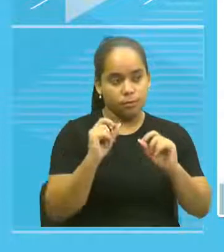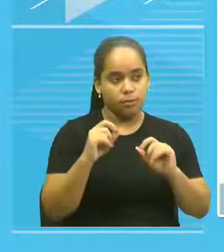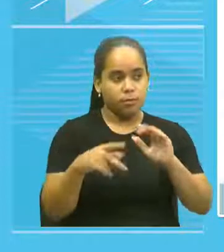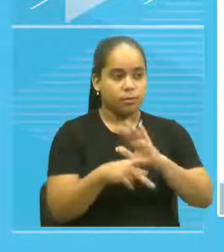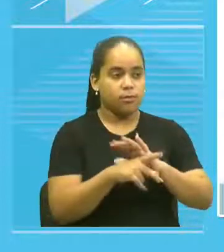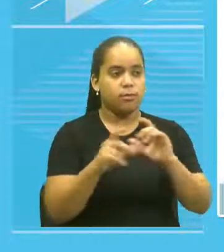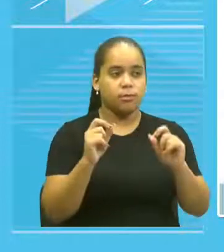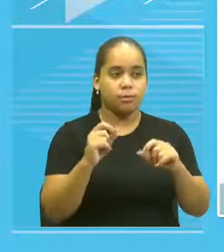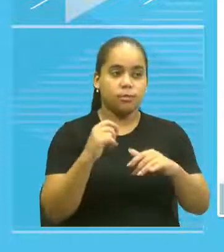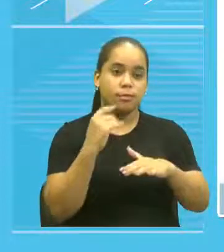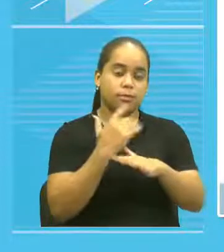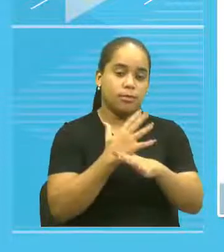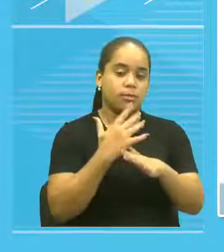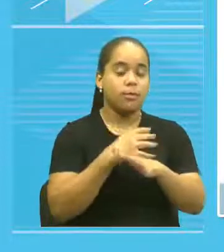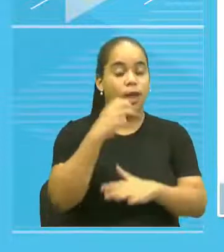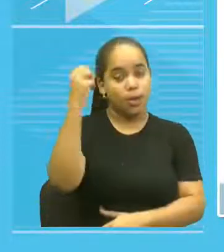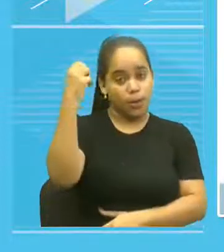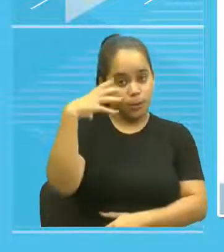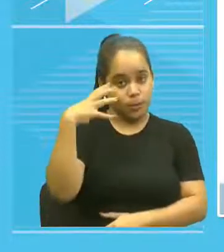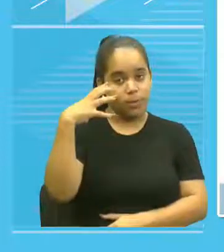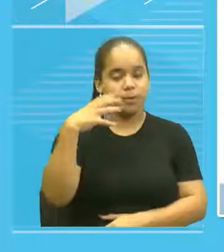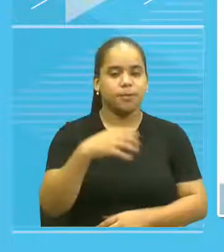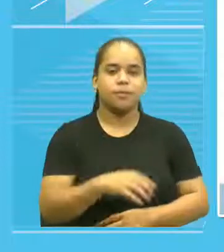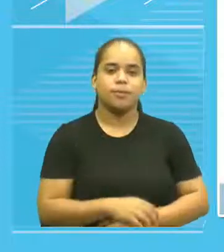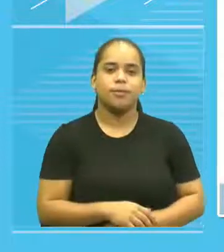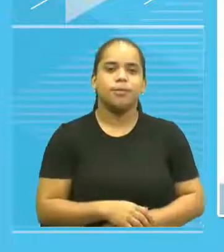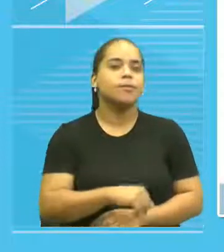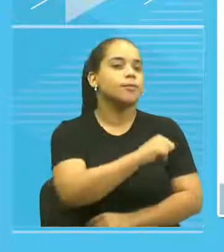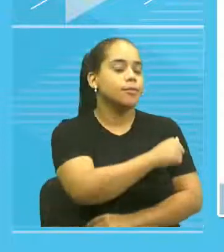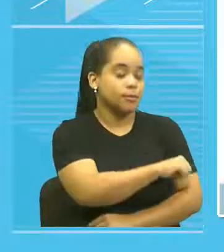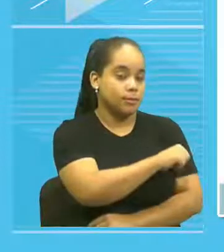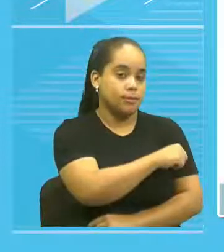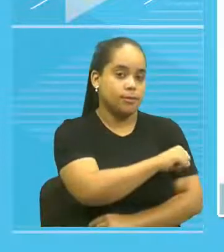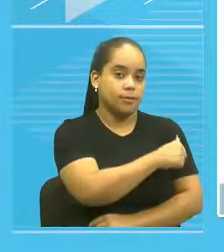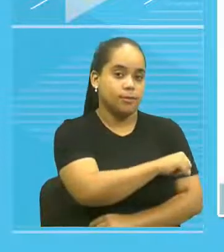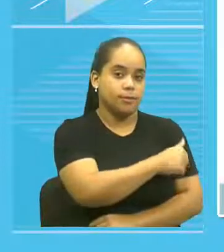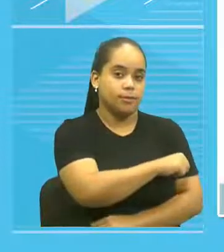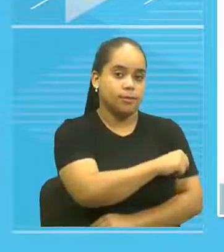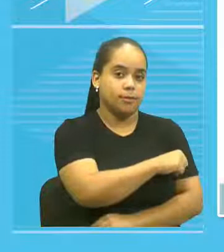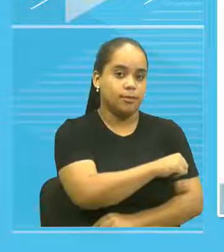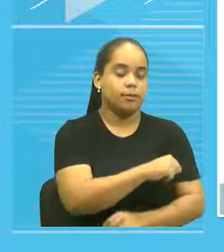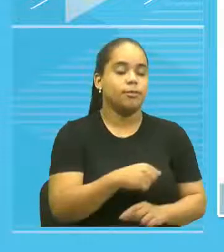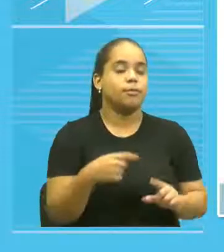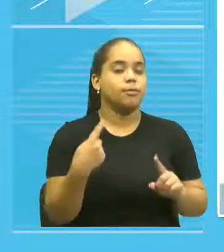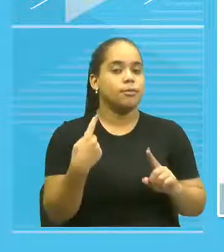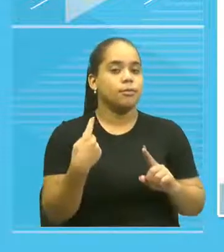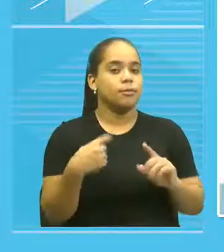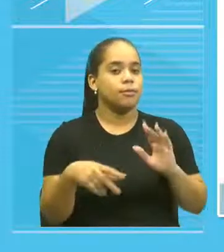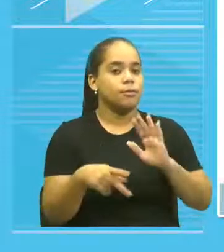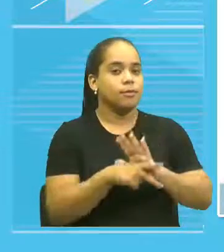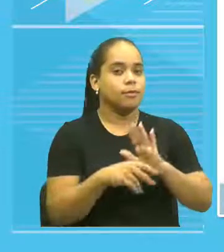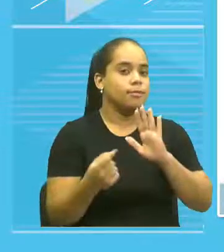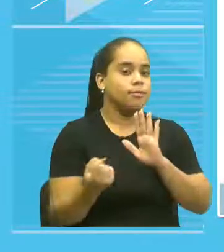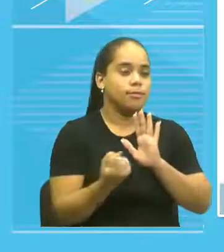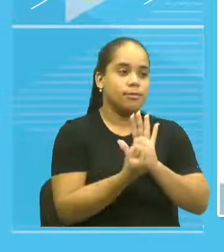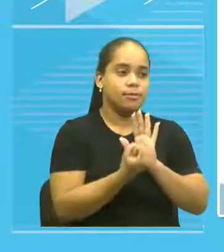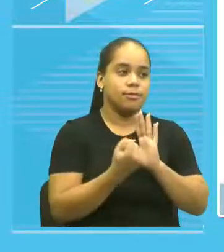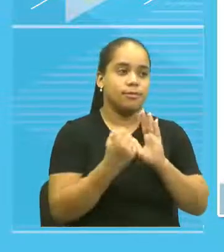perífrase cidade luz Rio de Janeiro pela perífrase